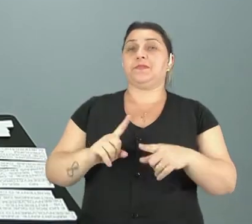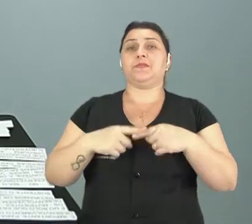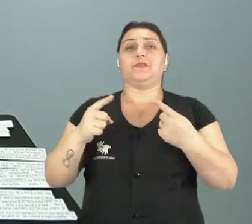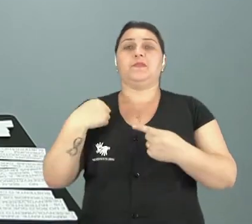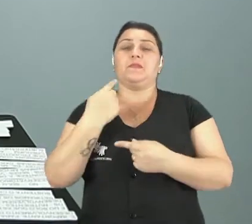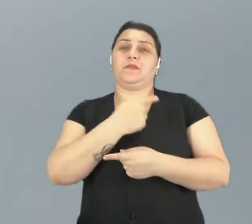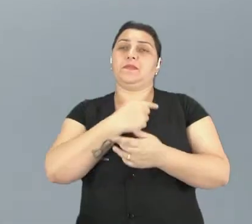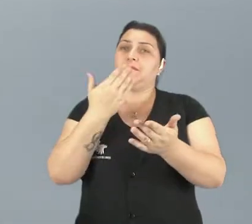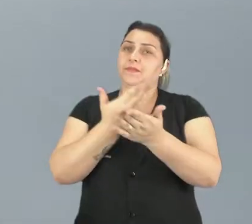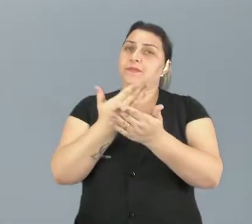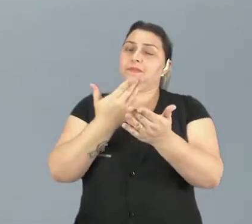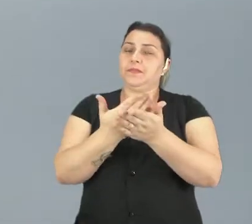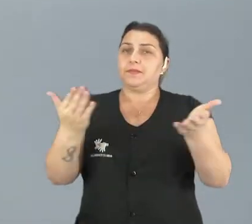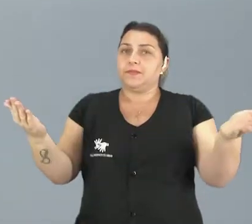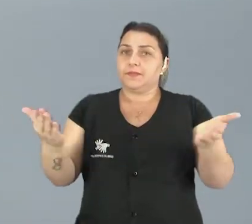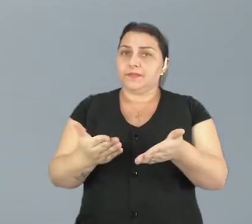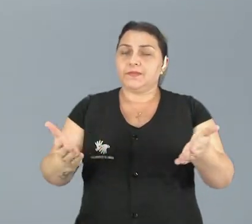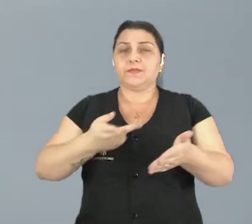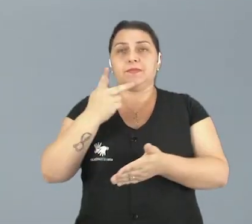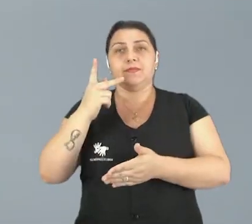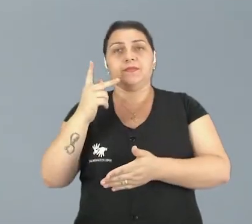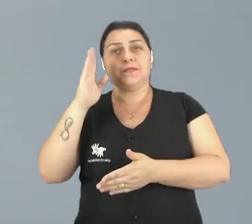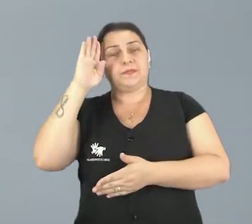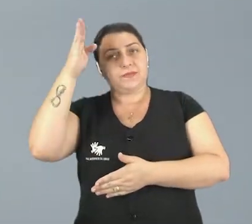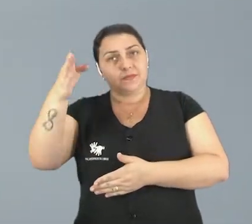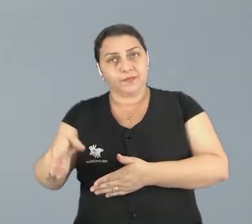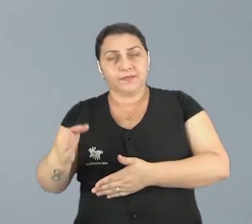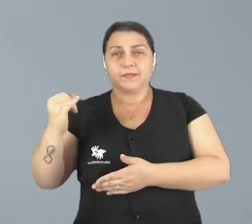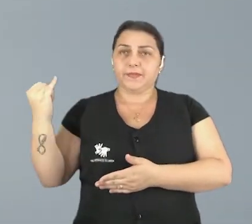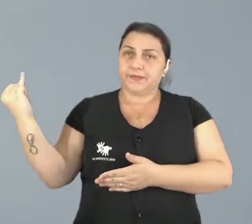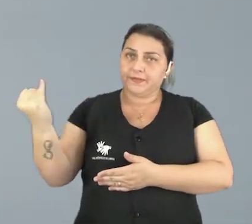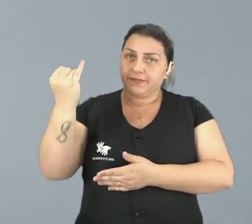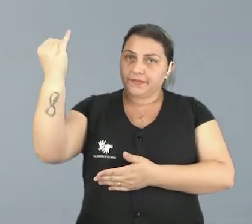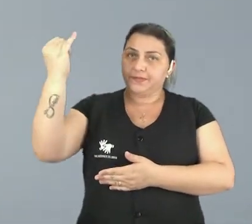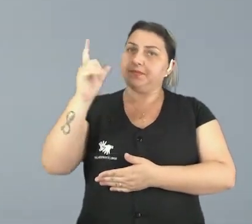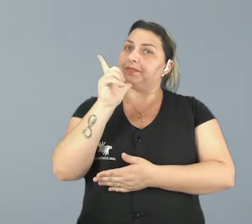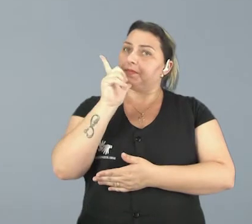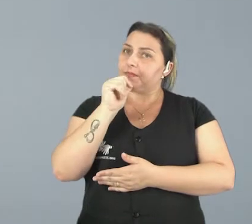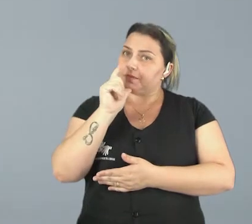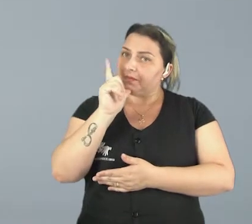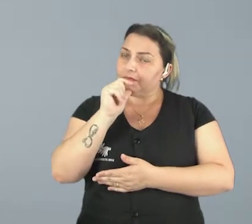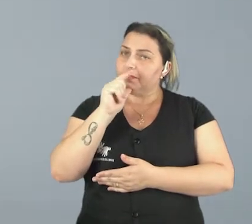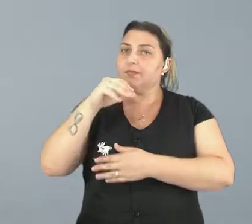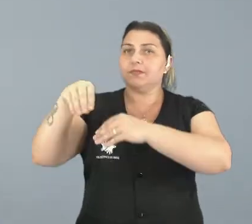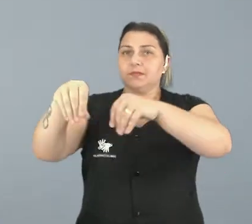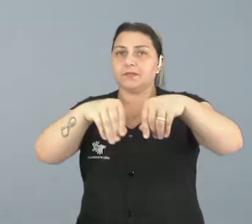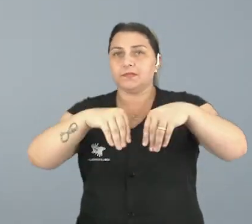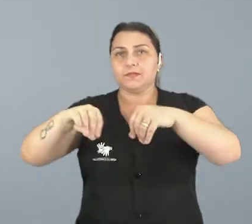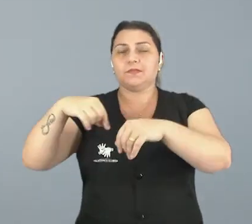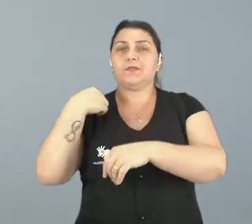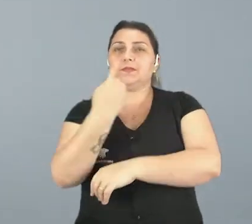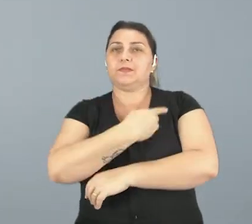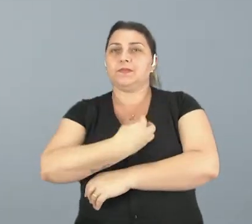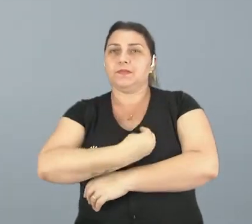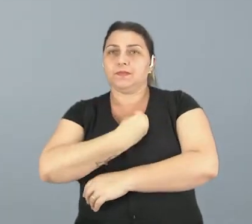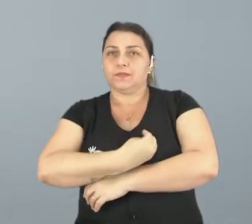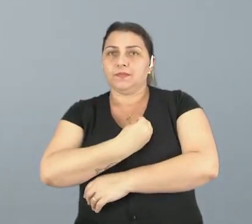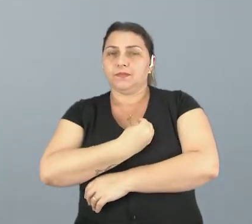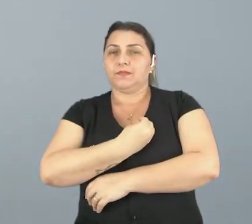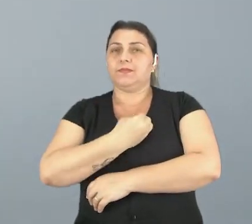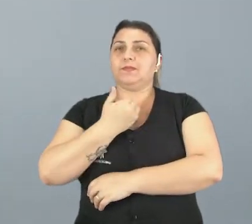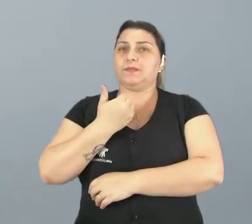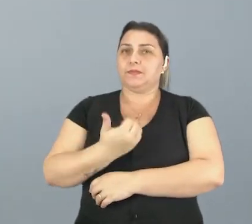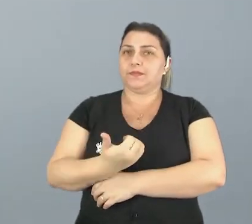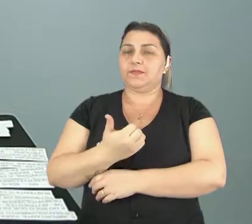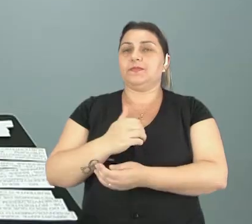na nossa aula de hoje nós vamos falar principalmente da importância da água e do solo para a nossa vida. Muito